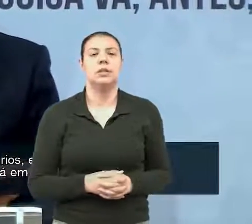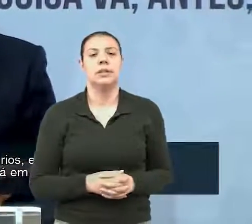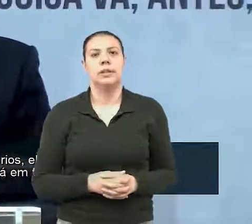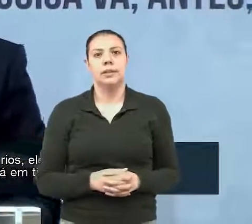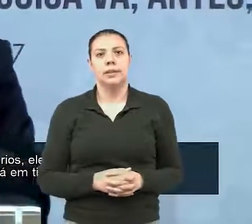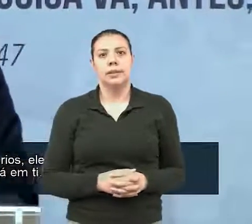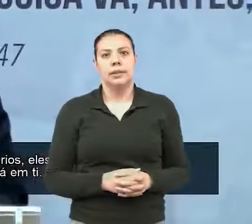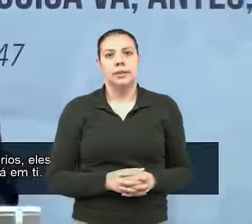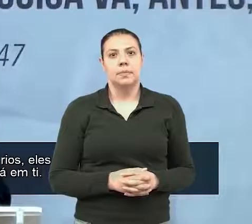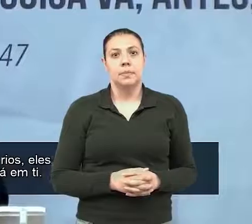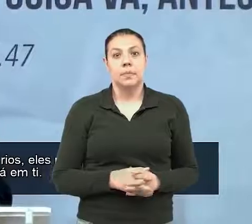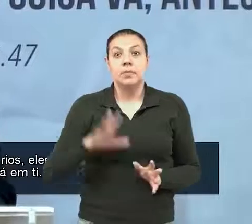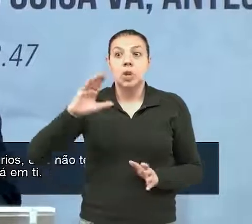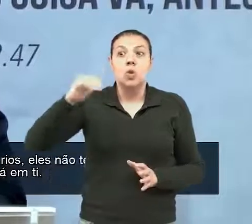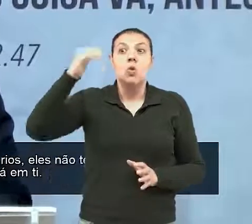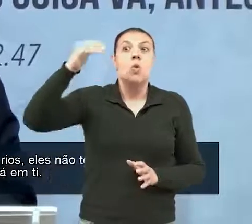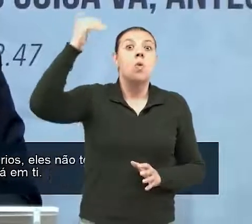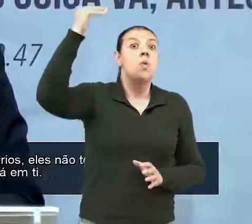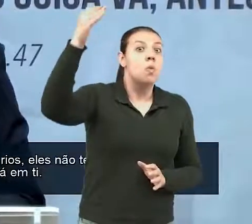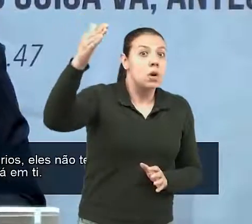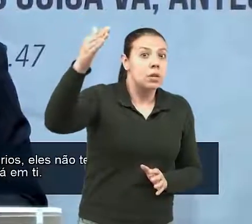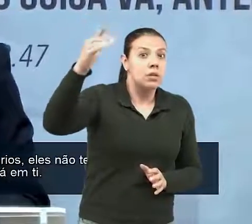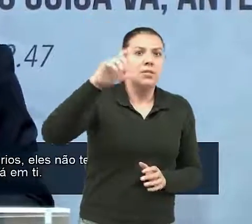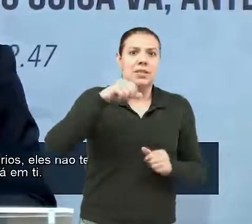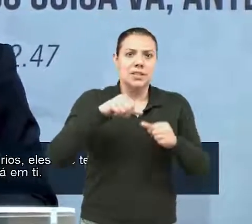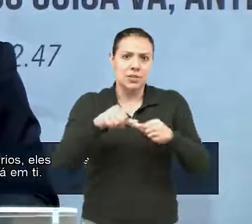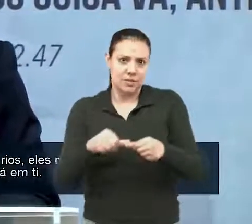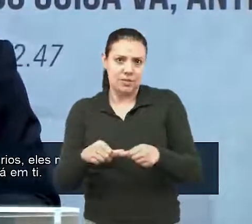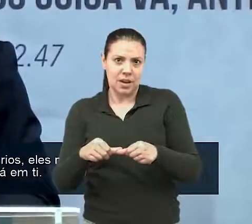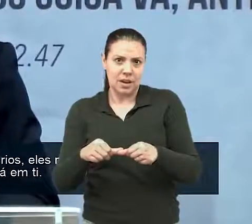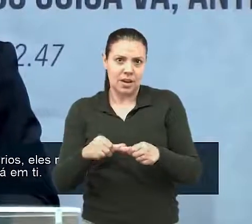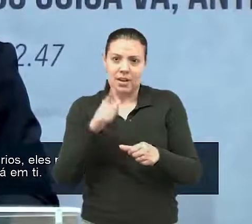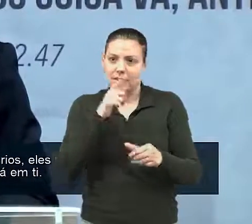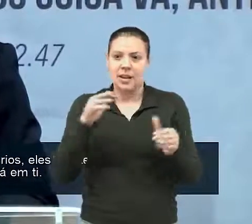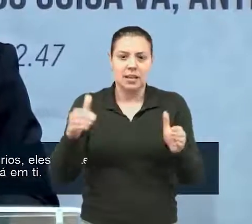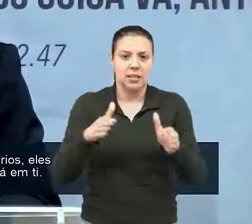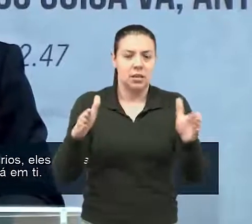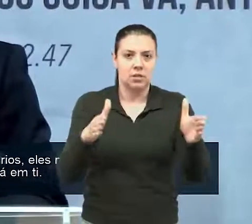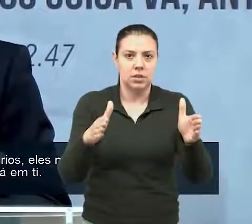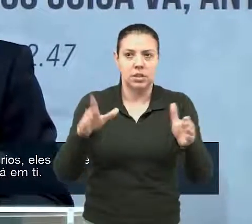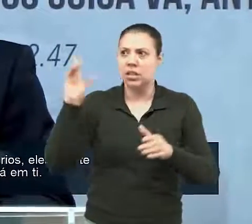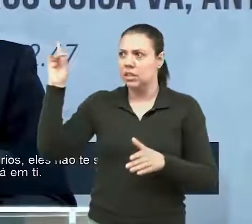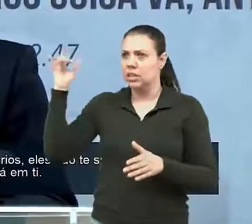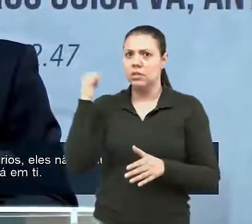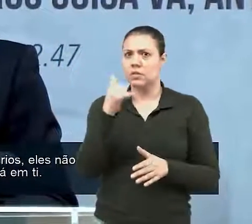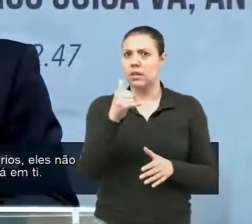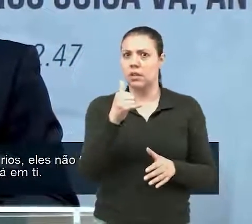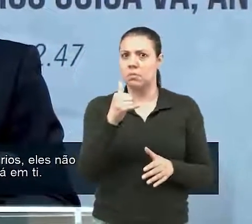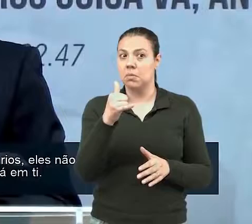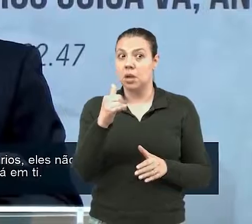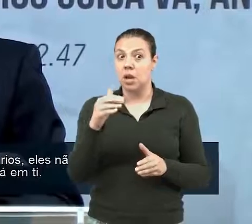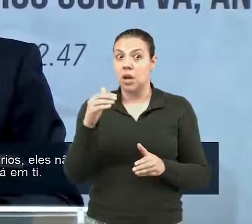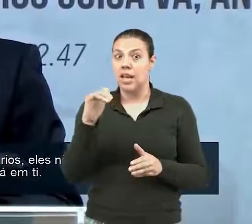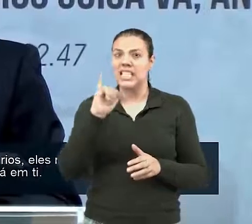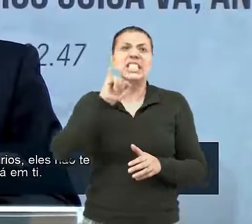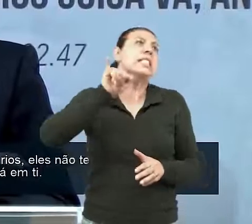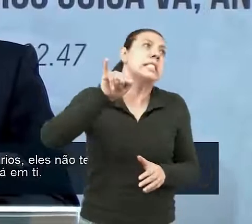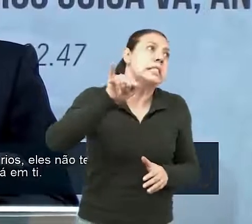quando passares pelas águas, eu serei contigo. Ele não pergunta se passares pelas águas, ele diz